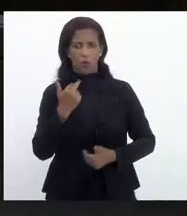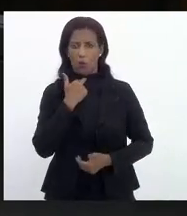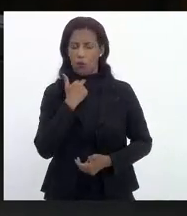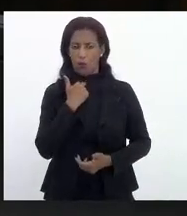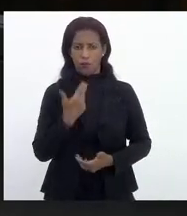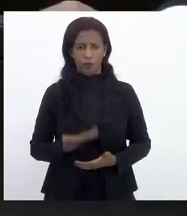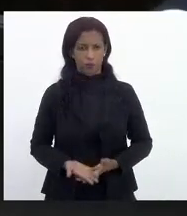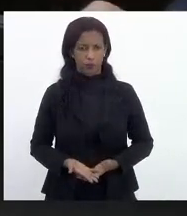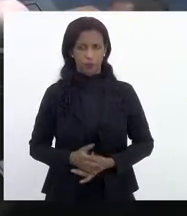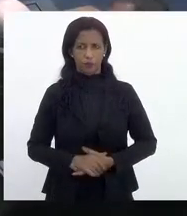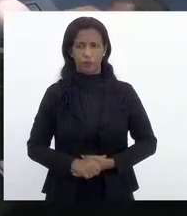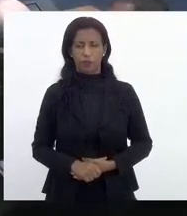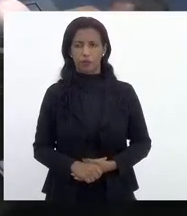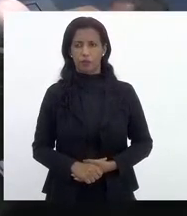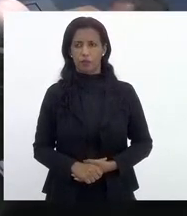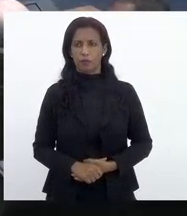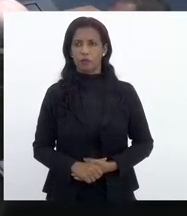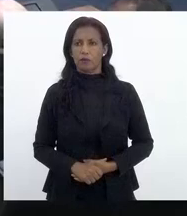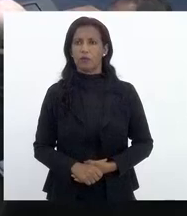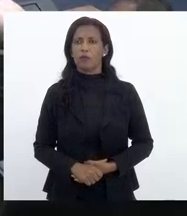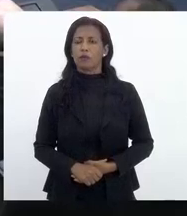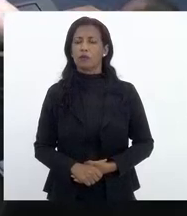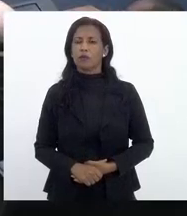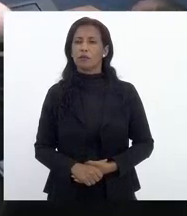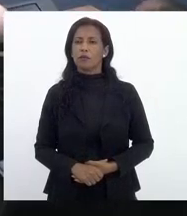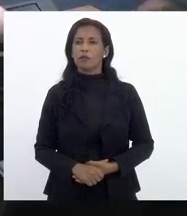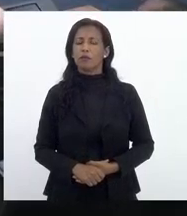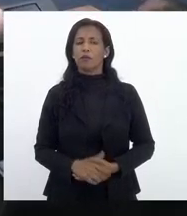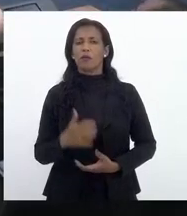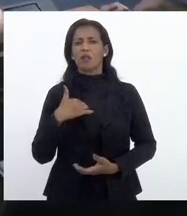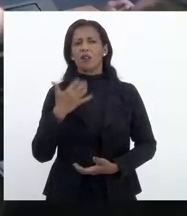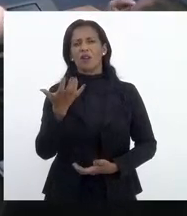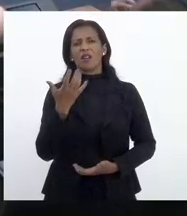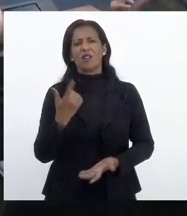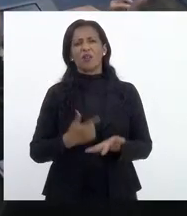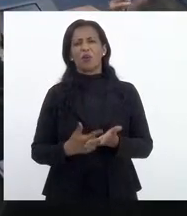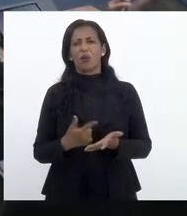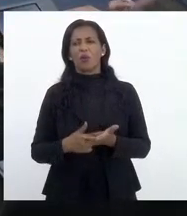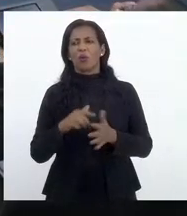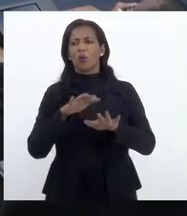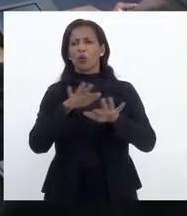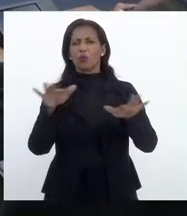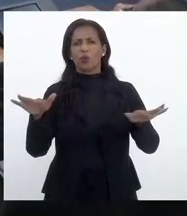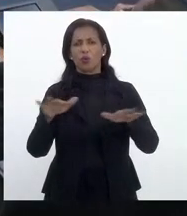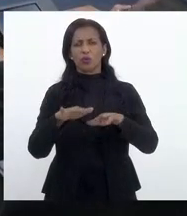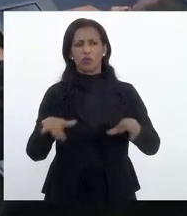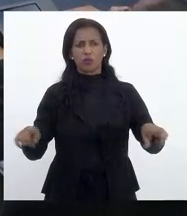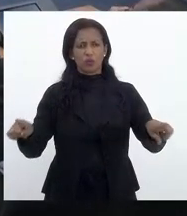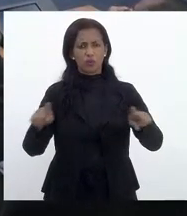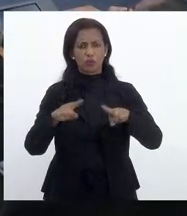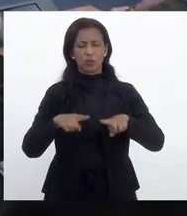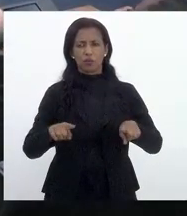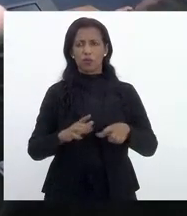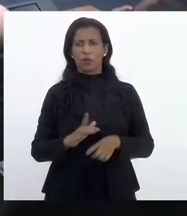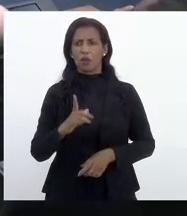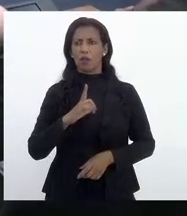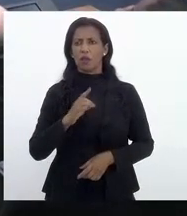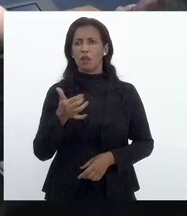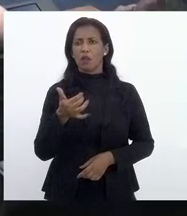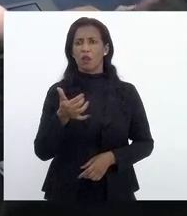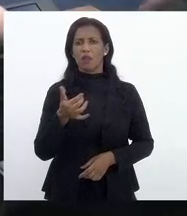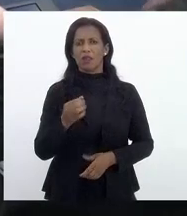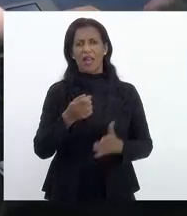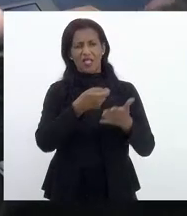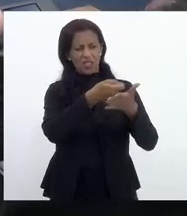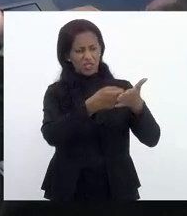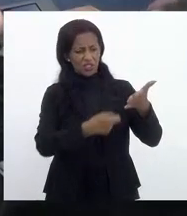posso fazer olha Quero fazer um acordo aqui com com todos os presentes a gente ainda tem mais